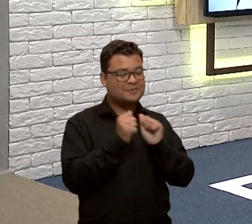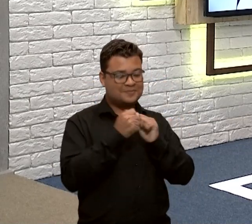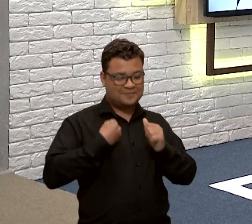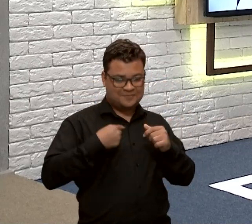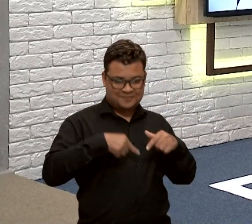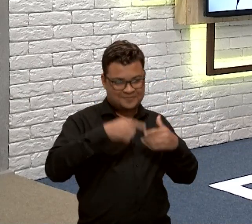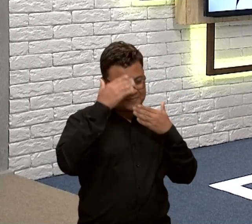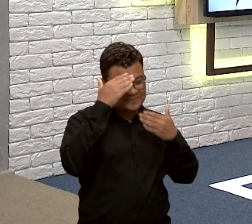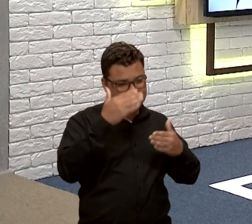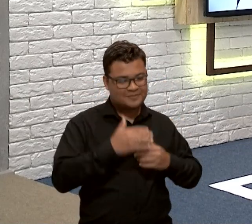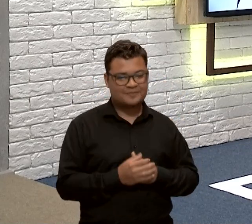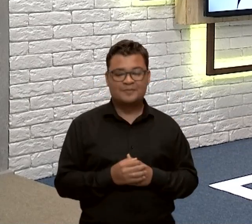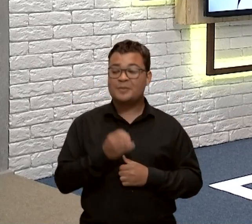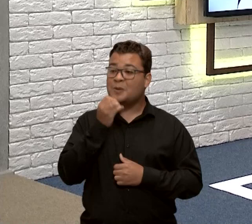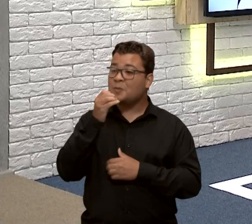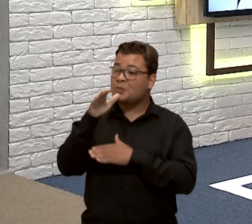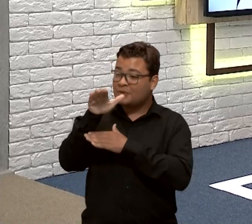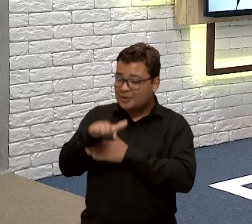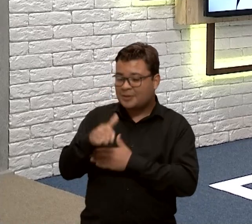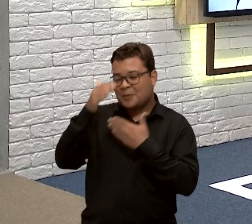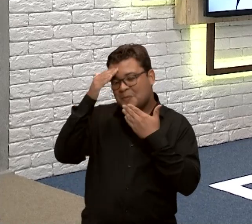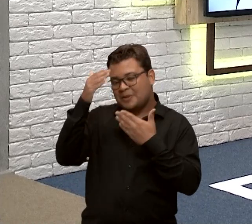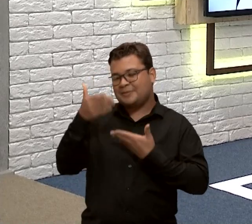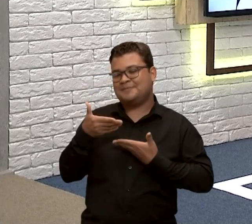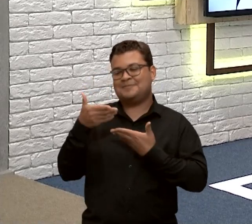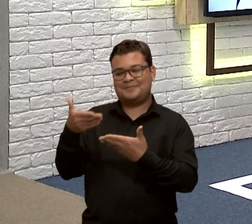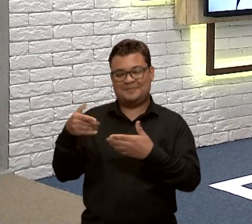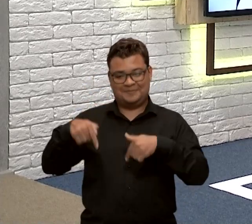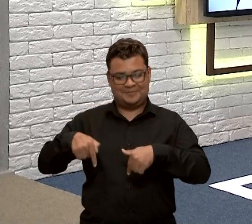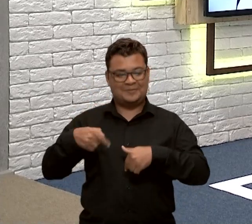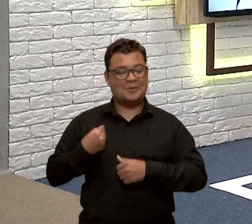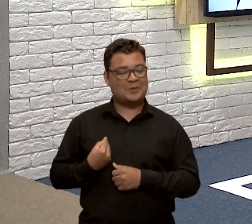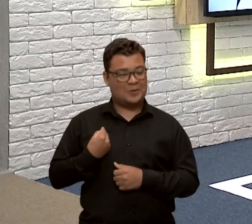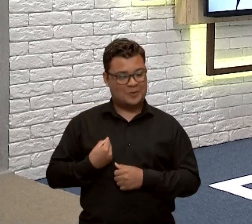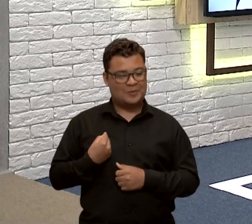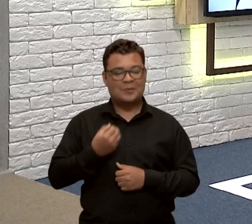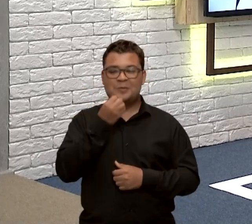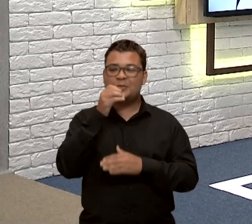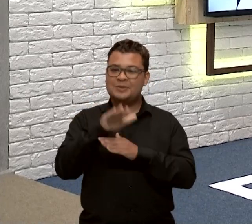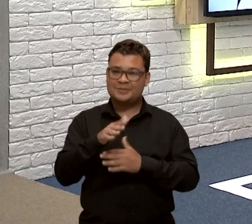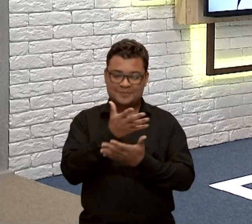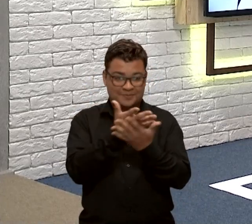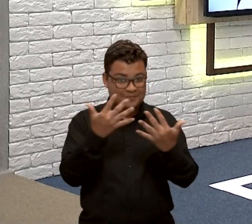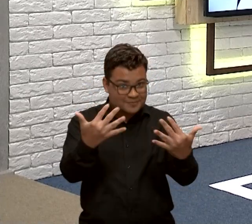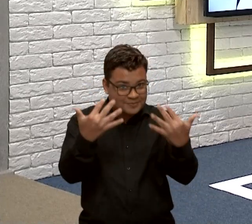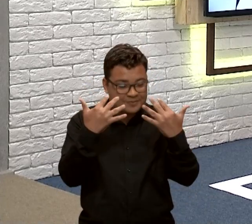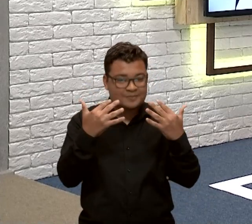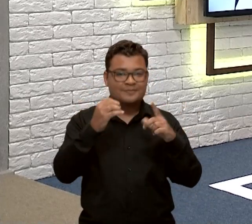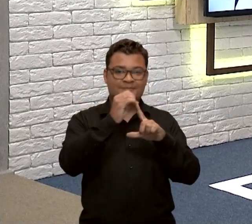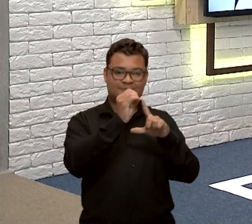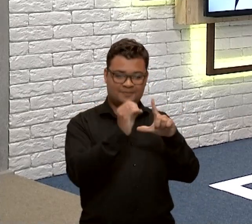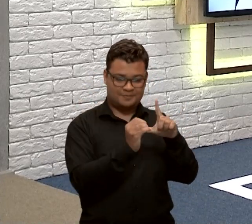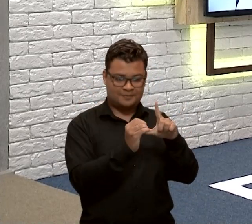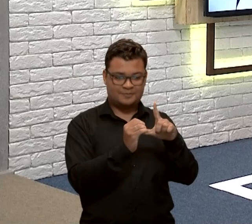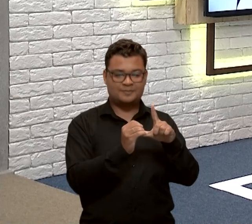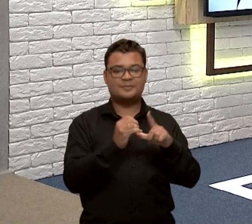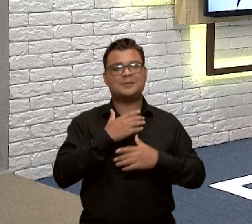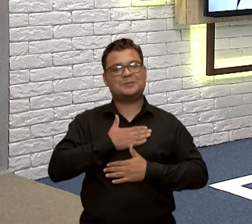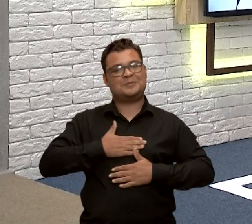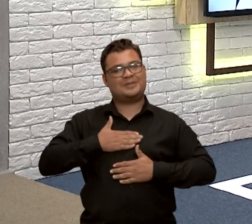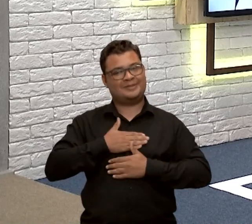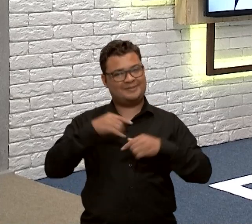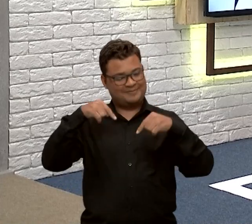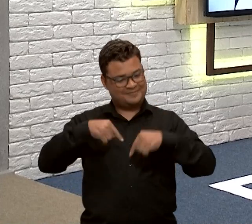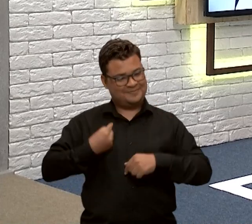Boa tarde, obrigada, Camila, obrigada pelo convite. Boa tarde a todos os ouvintes da TV UFG, prazer estar